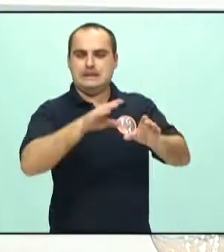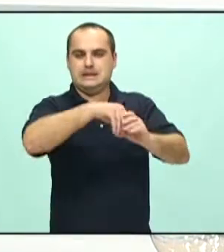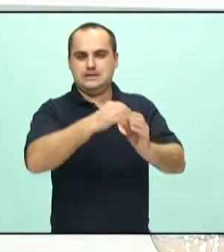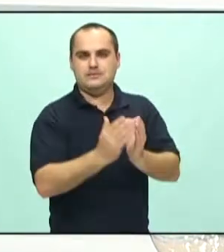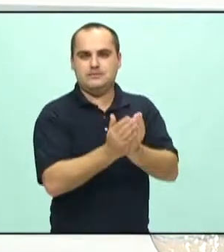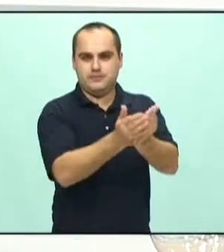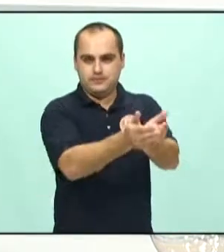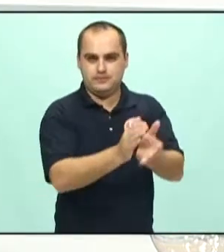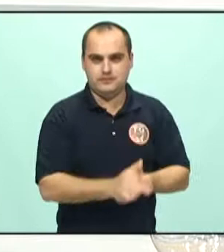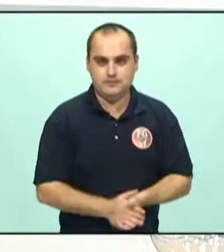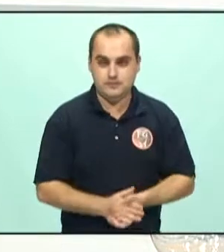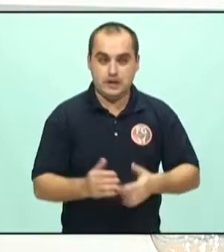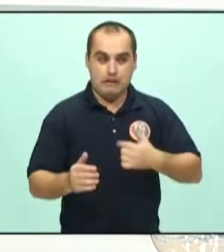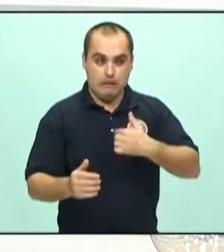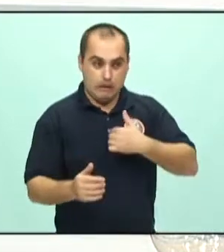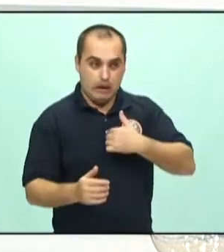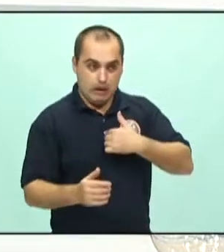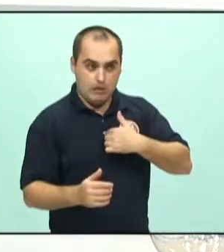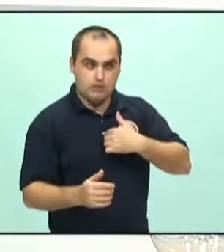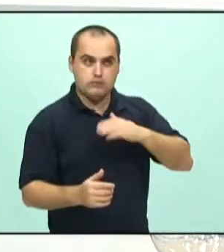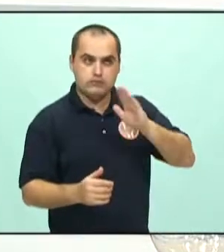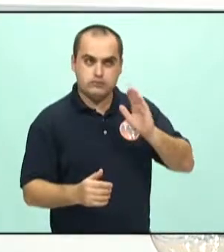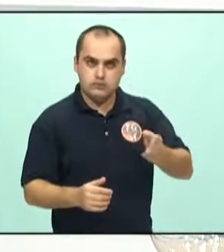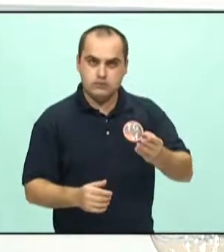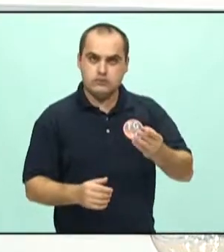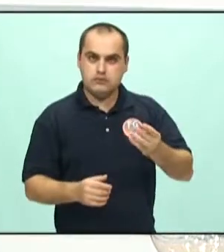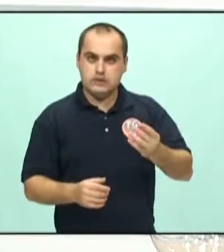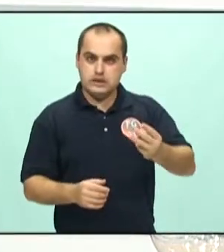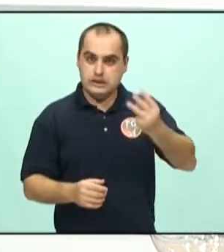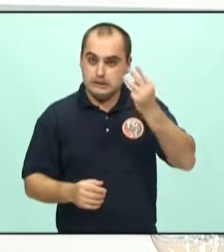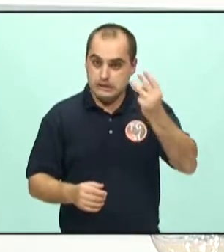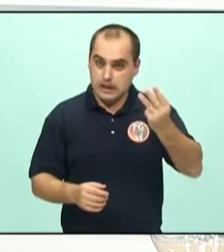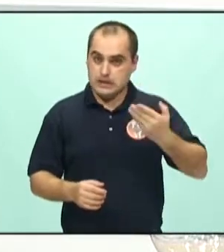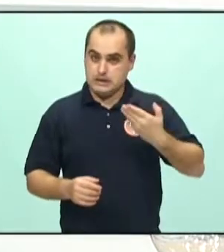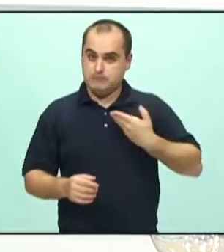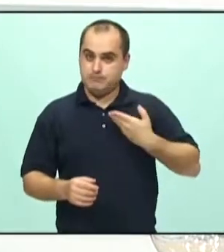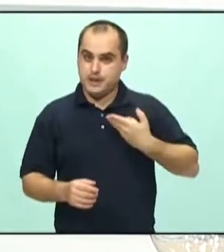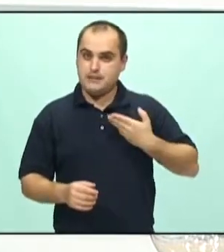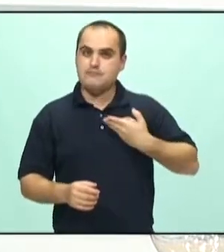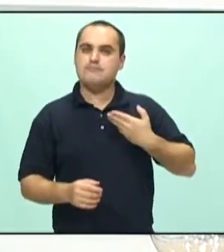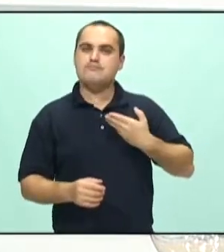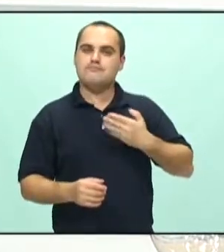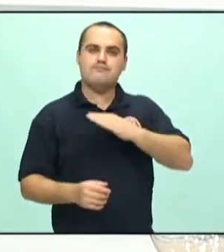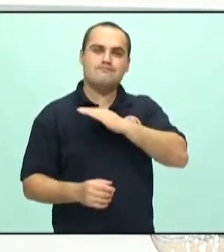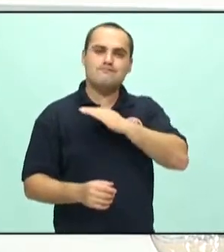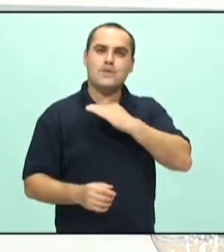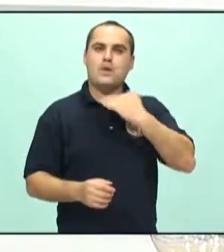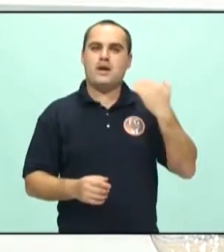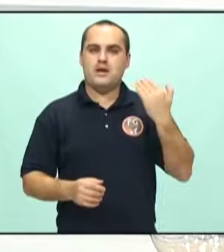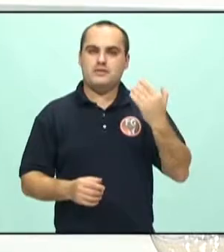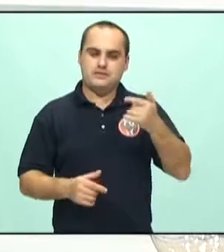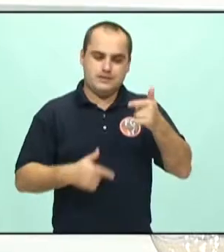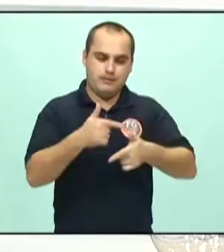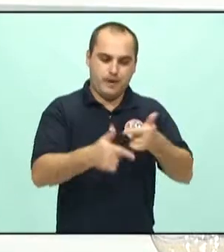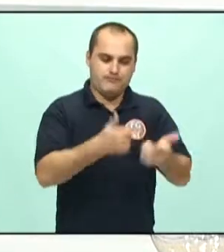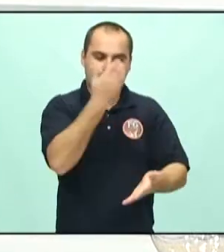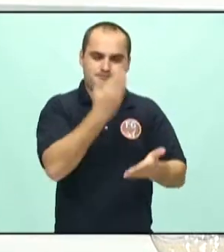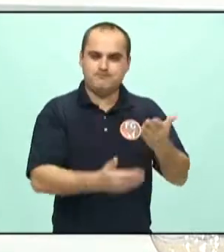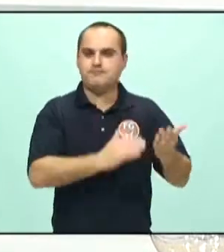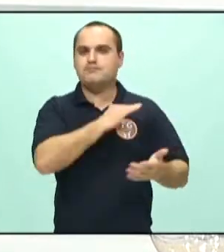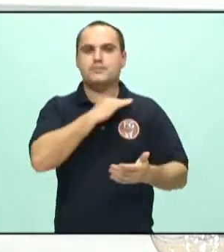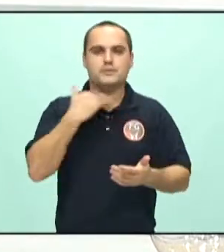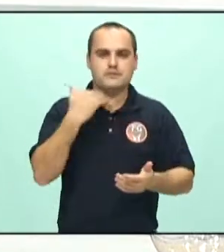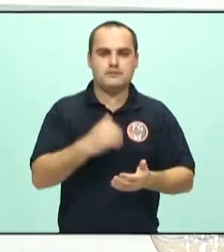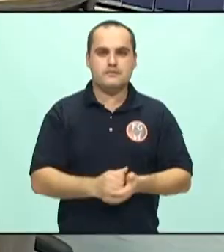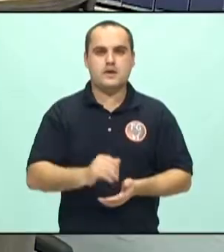período. Eu particularmente perdi 3 amigos trabalhando, e eu trabalhando no dia a dia. O seu